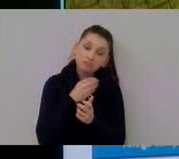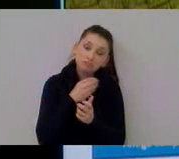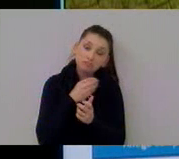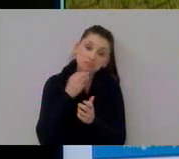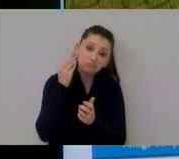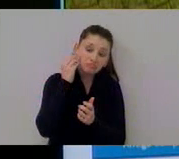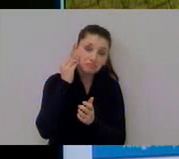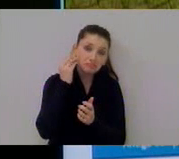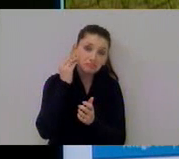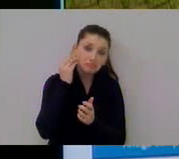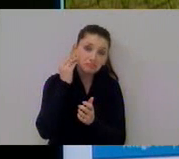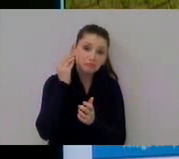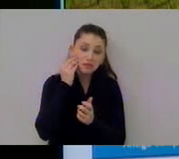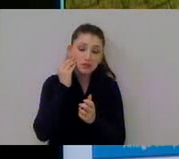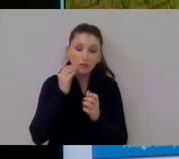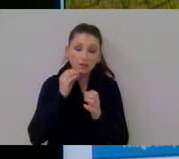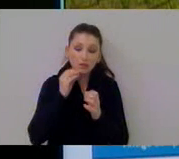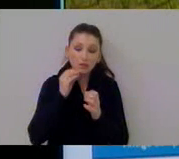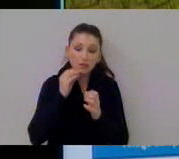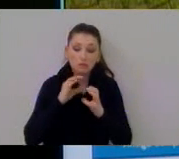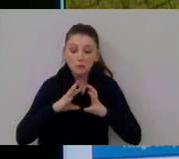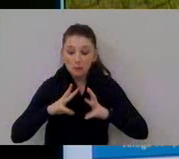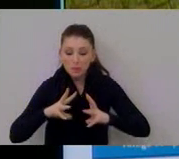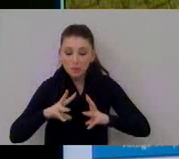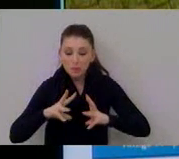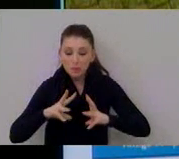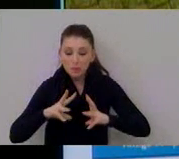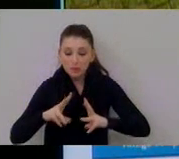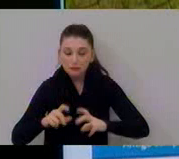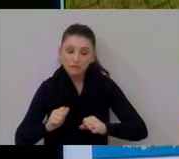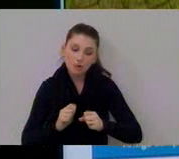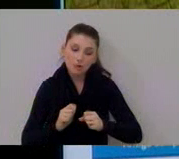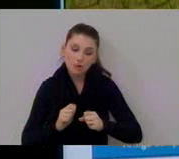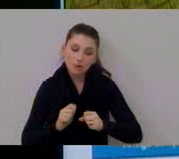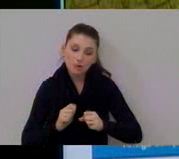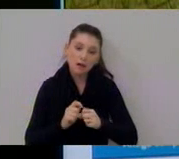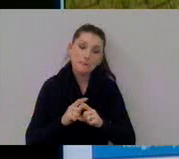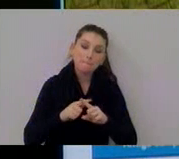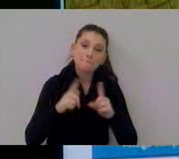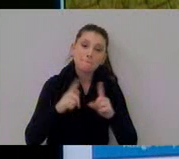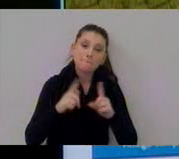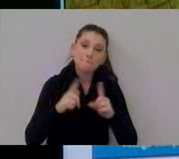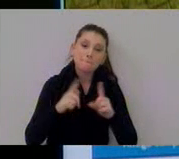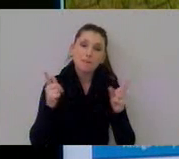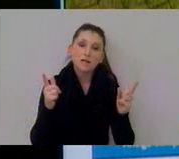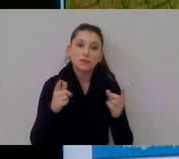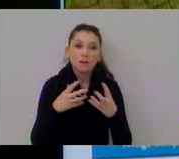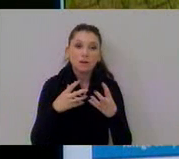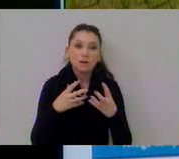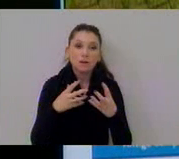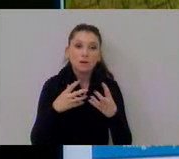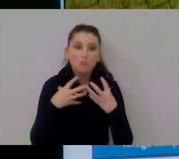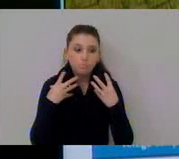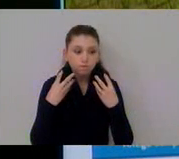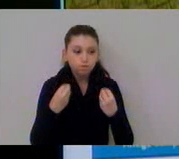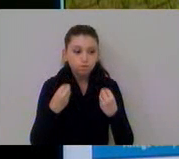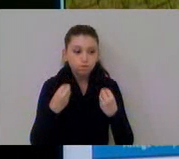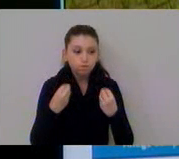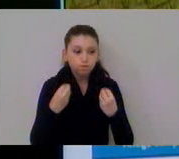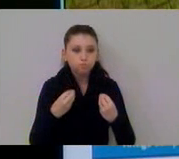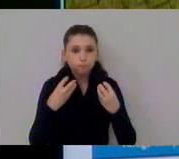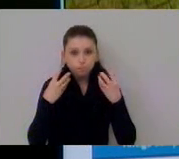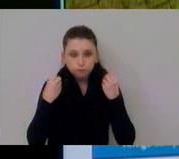não conseguindo dar conta. Liga para a prefeitura, é bem